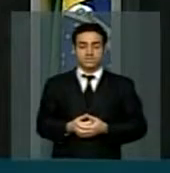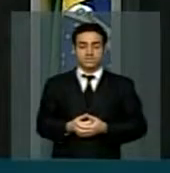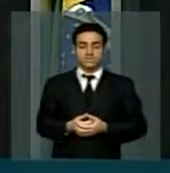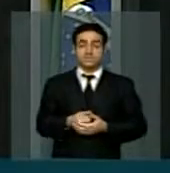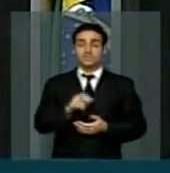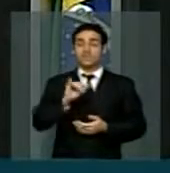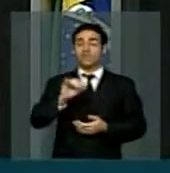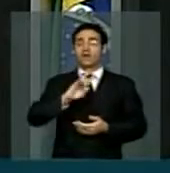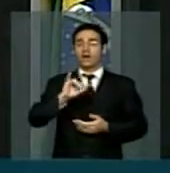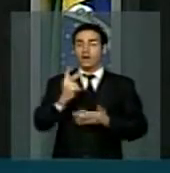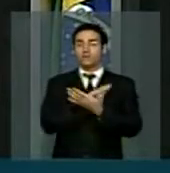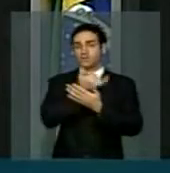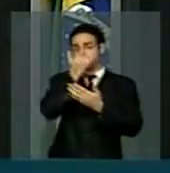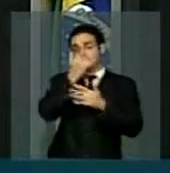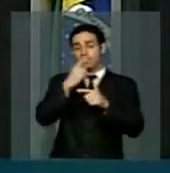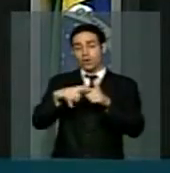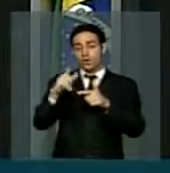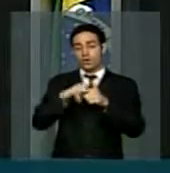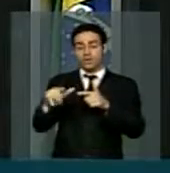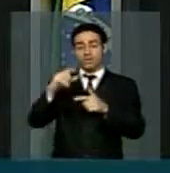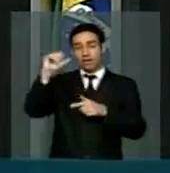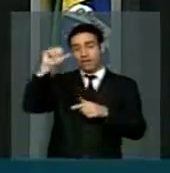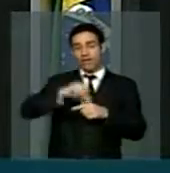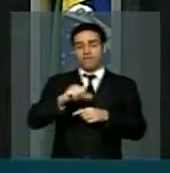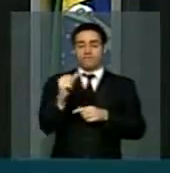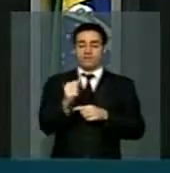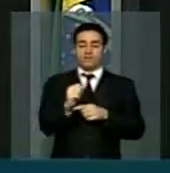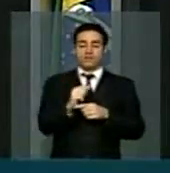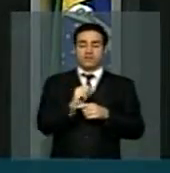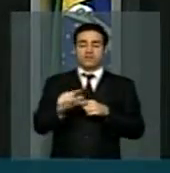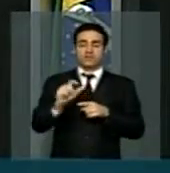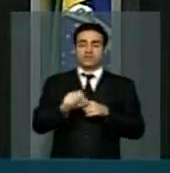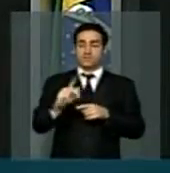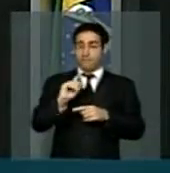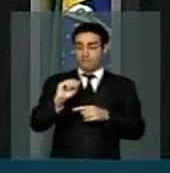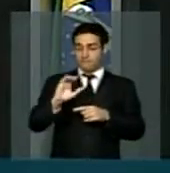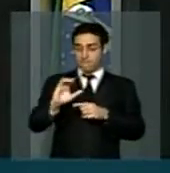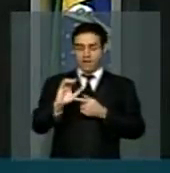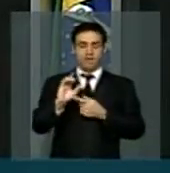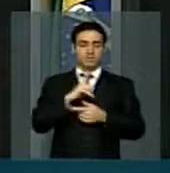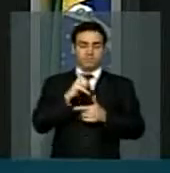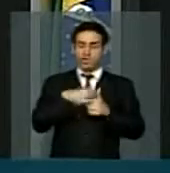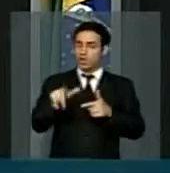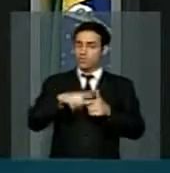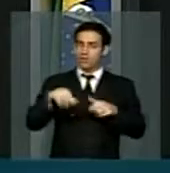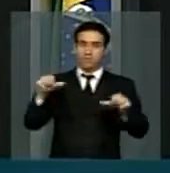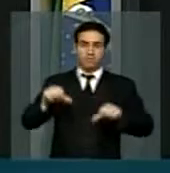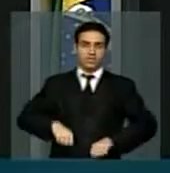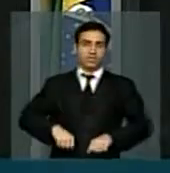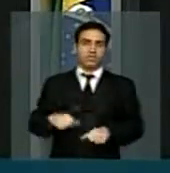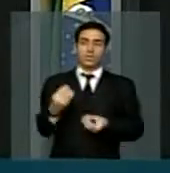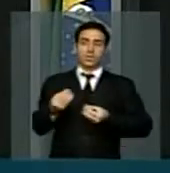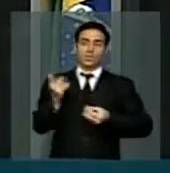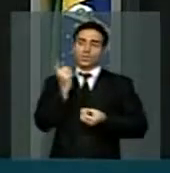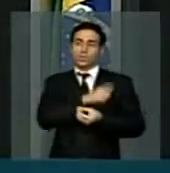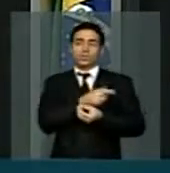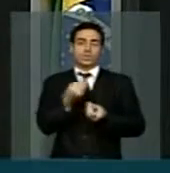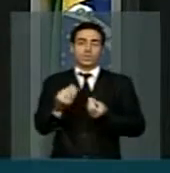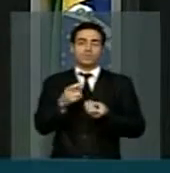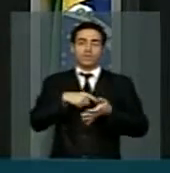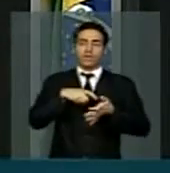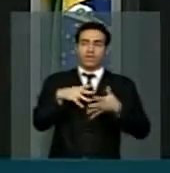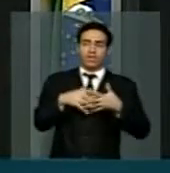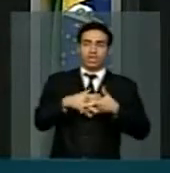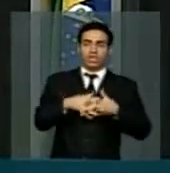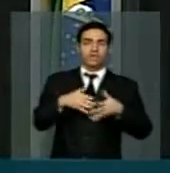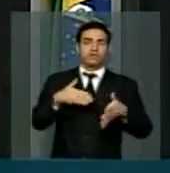um problema grave nos investimentos. Já basta o PAC ter problemas enormes com a execução diante dos